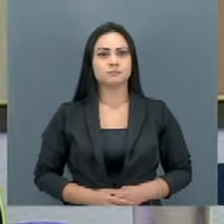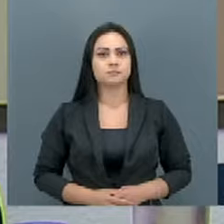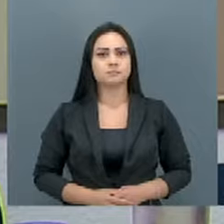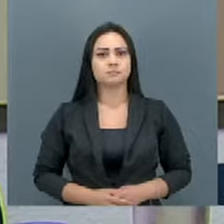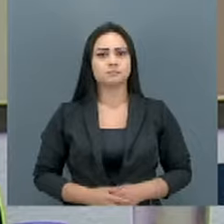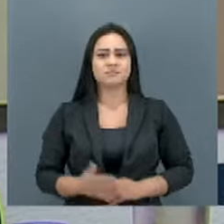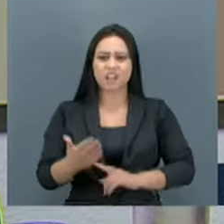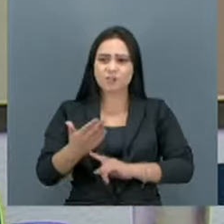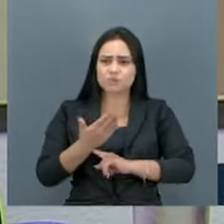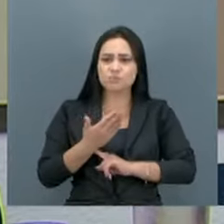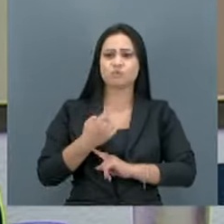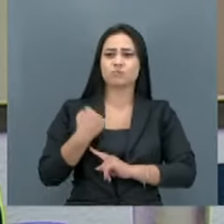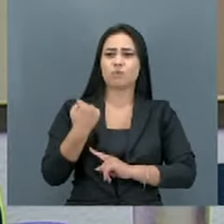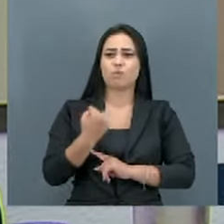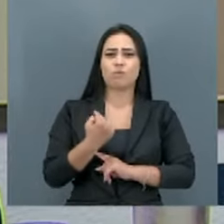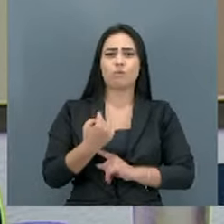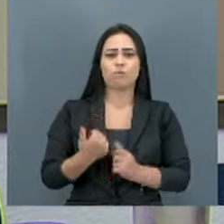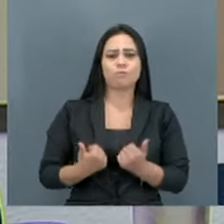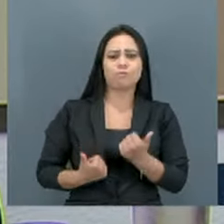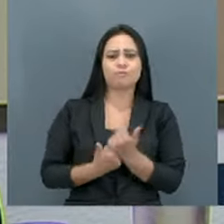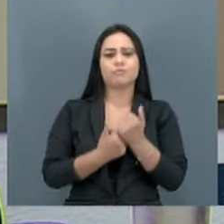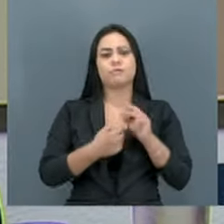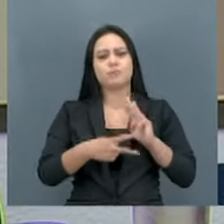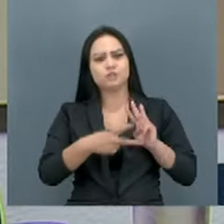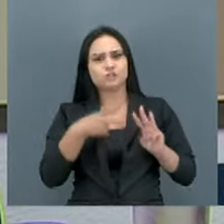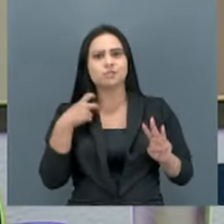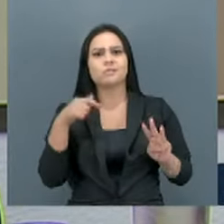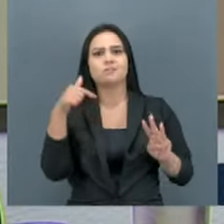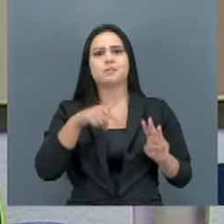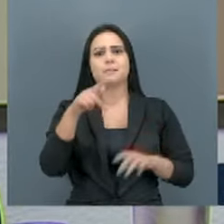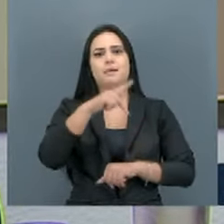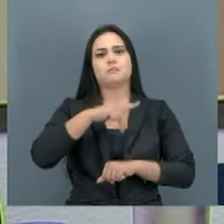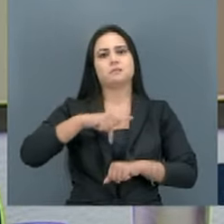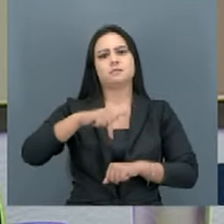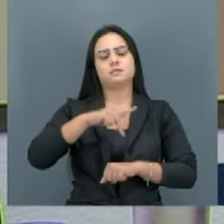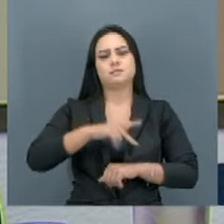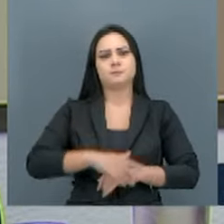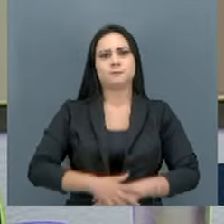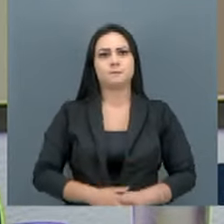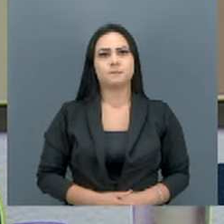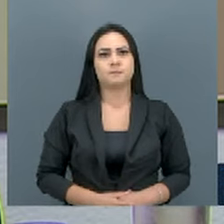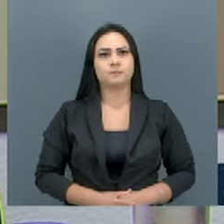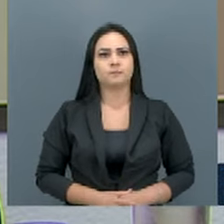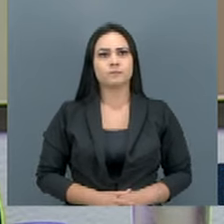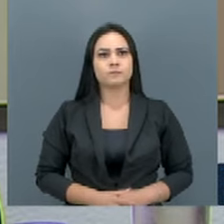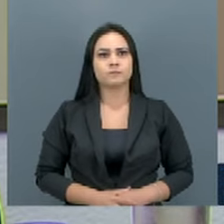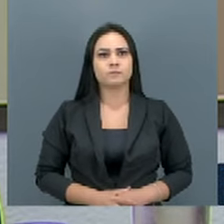Ajude a nós, ajude os povos indígenas desse país.